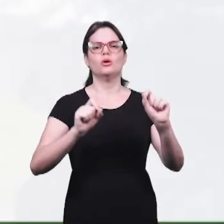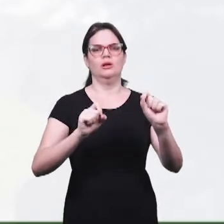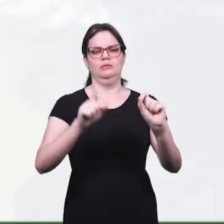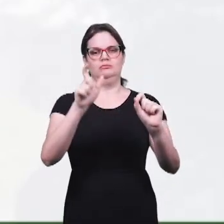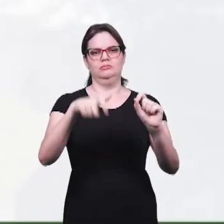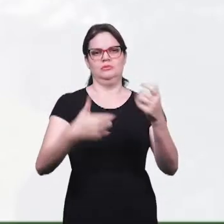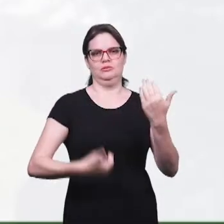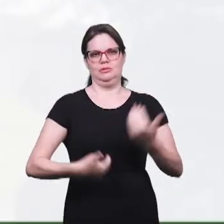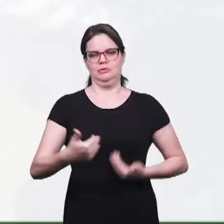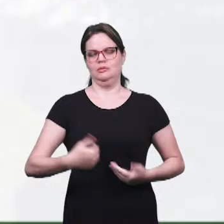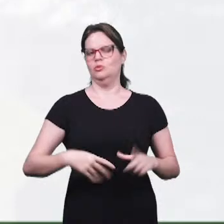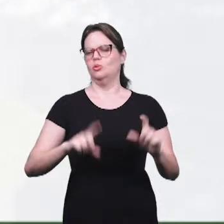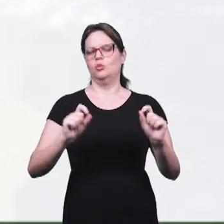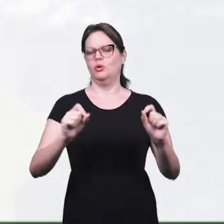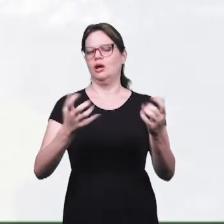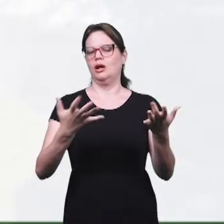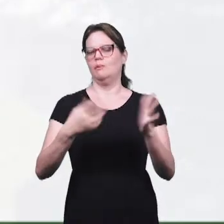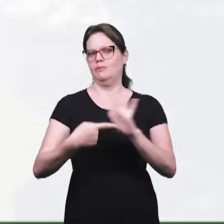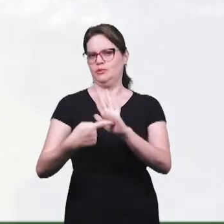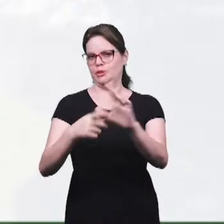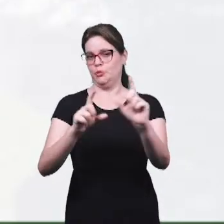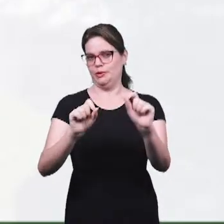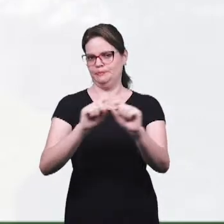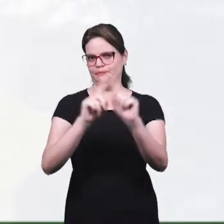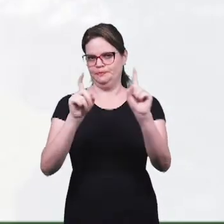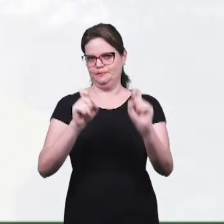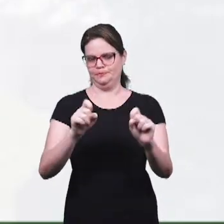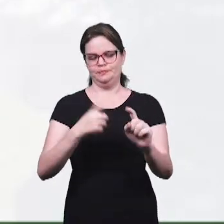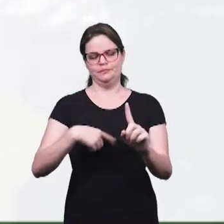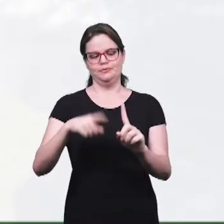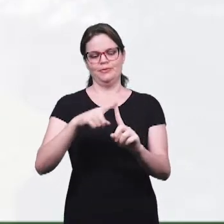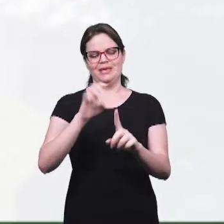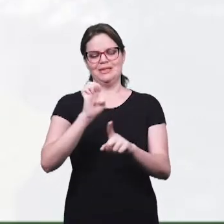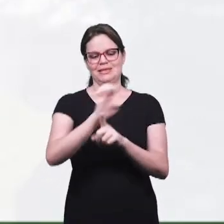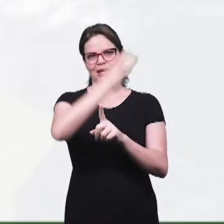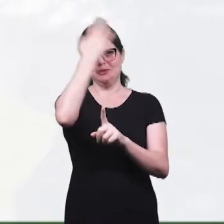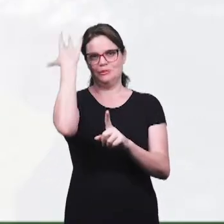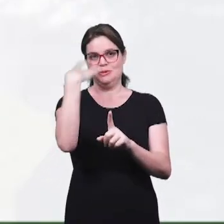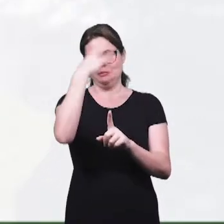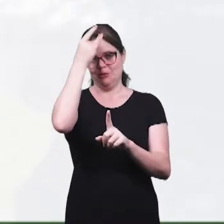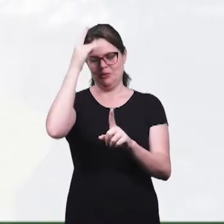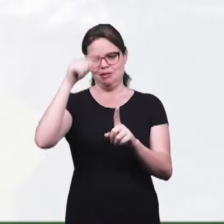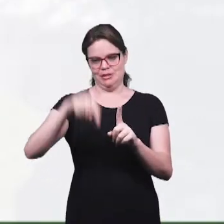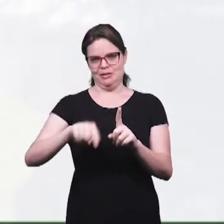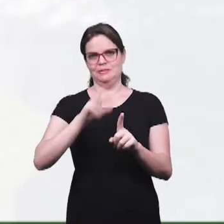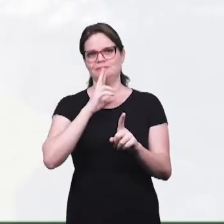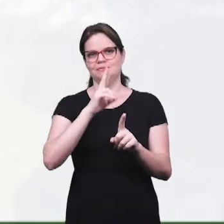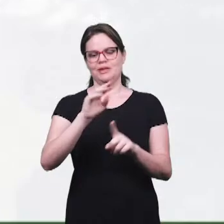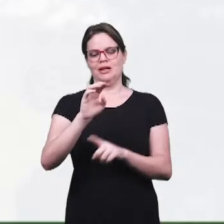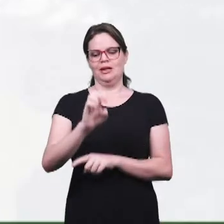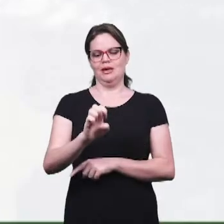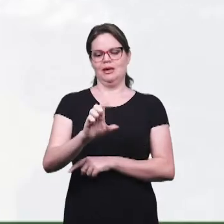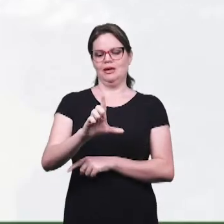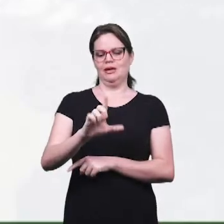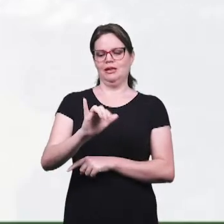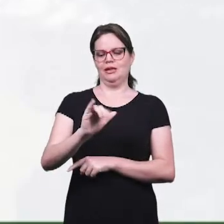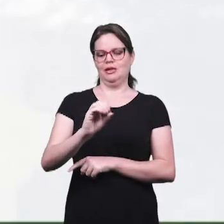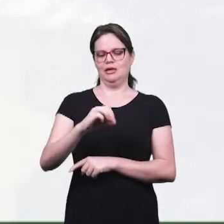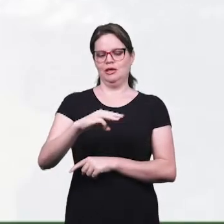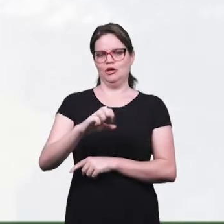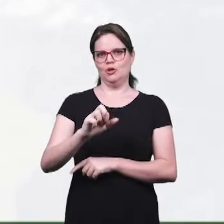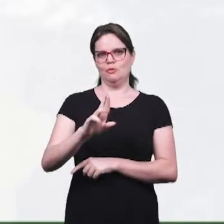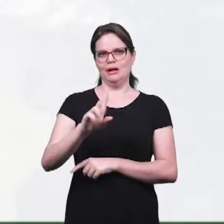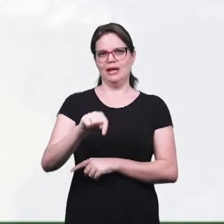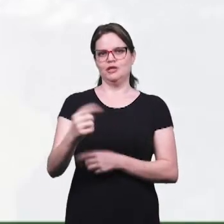servos? Nós vamos ter 3 respostas. A primeira, do estado do Espírito Santo, quem vai responder é o Eliomar Viana. Ele é um jovem da